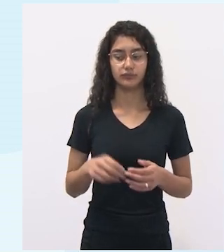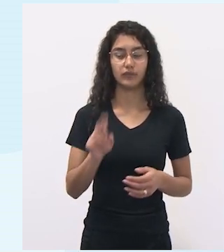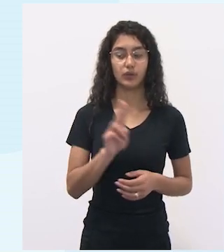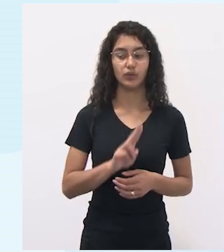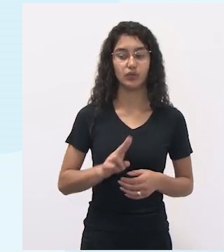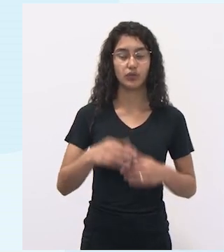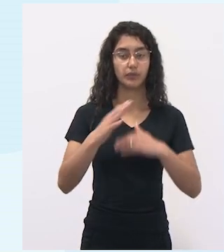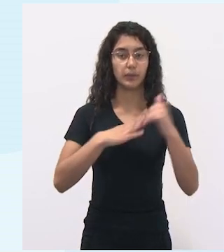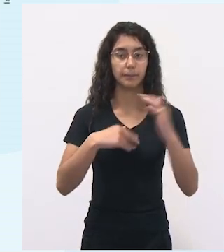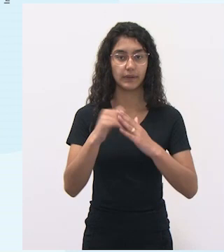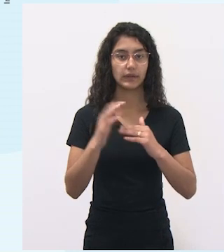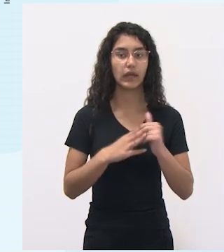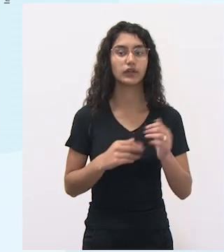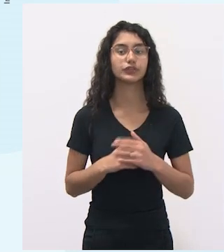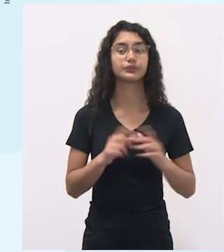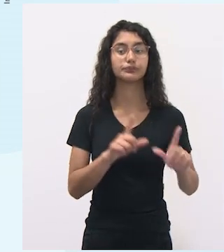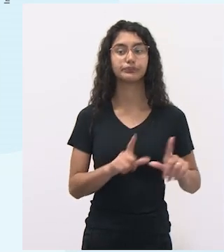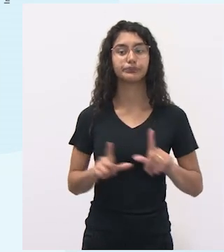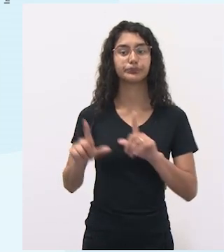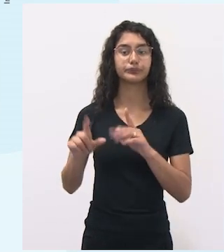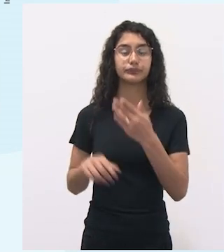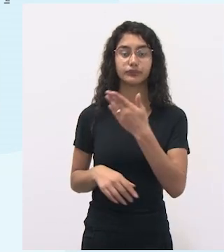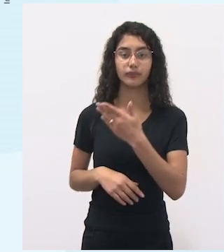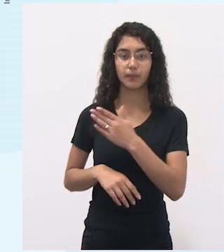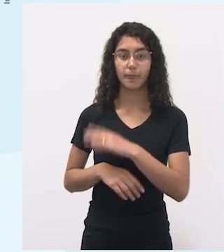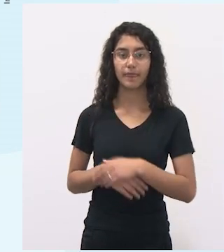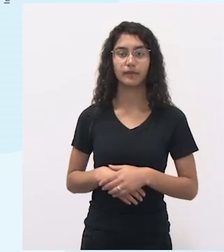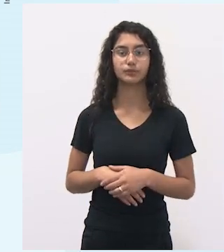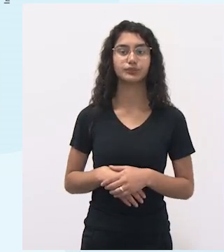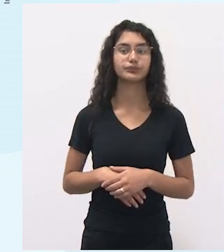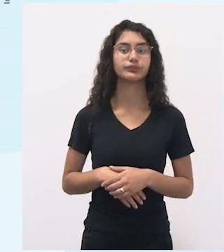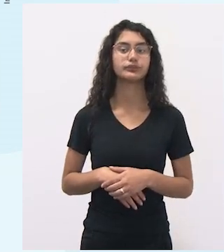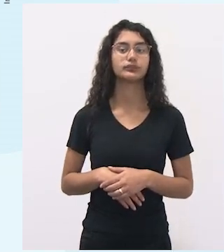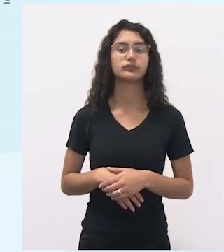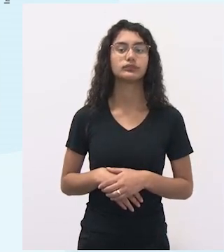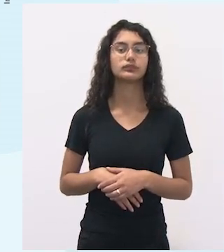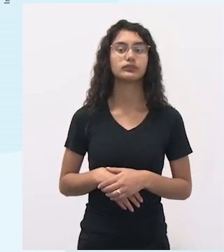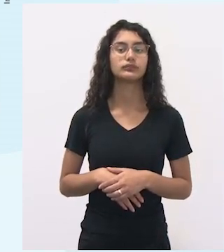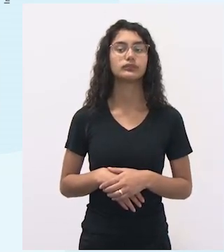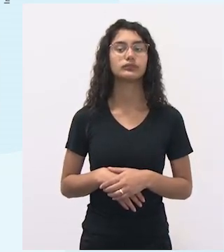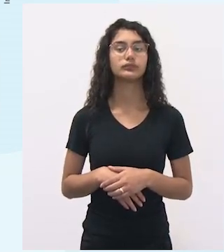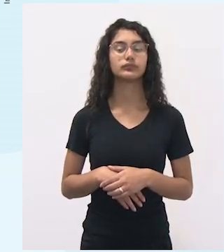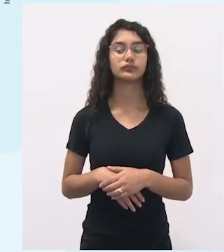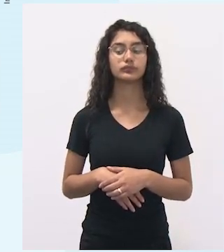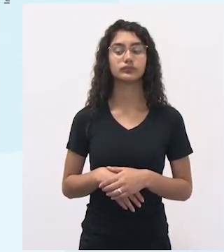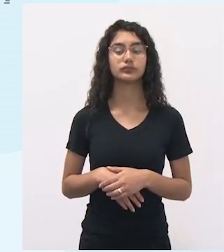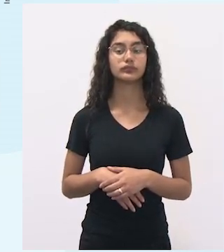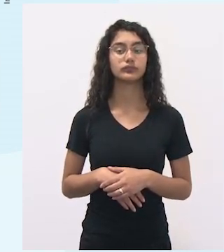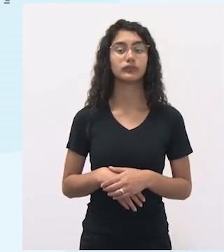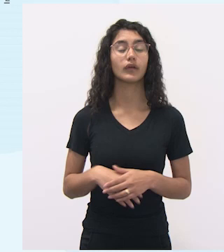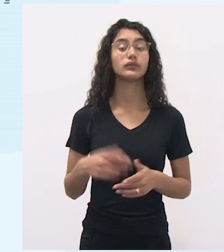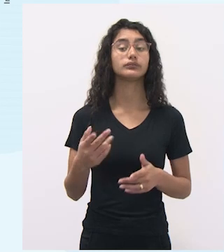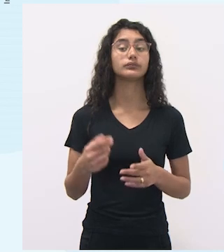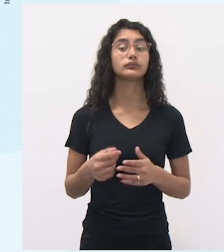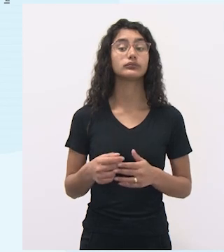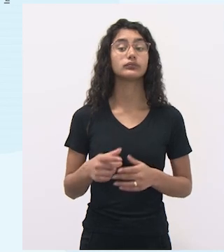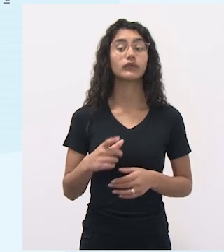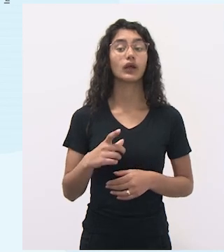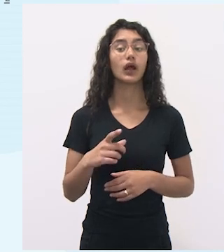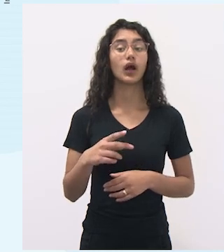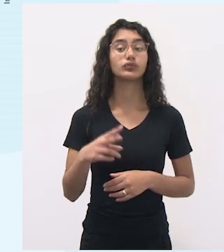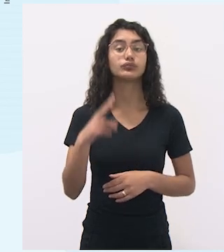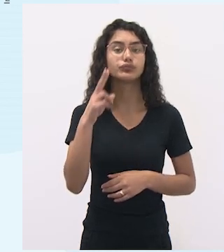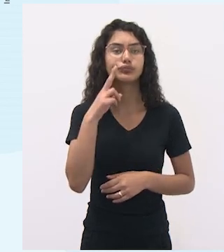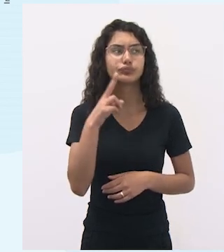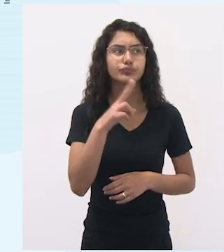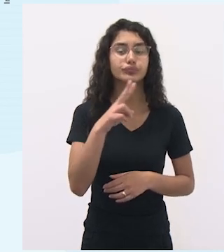próximo slide, traz para a gente os outros níveis, né, que é o nível, quando eu chego aqui, então, eu tenho o nível de